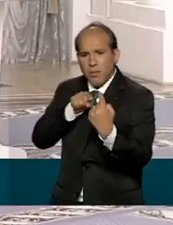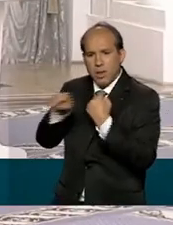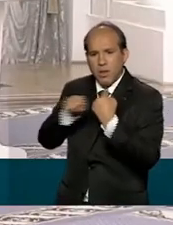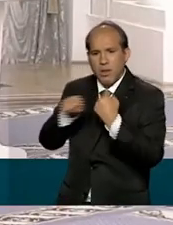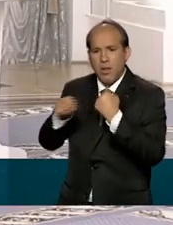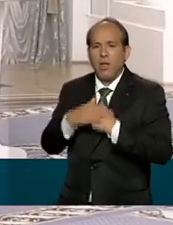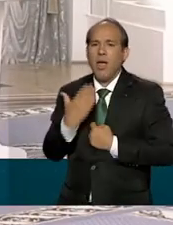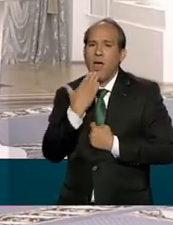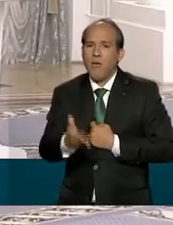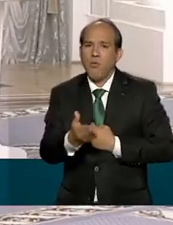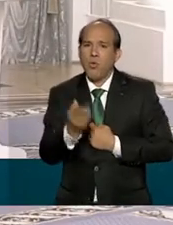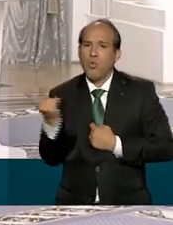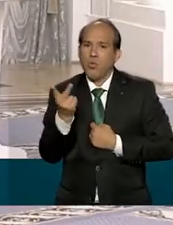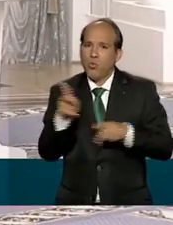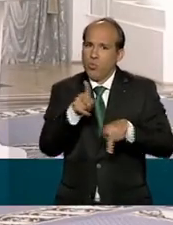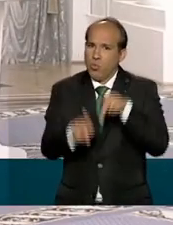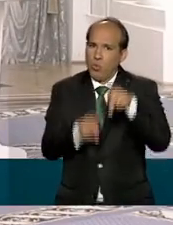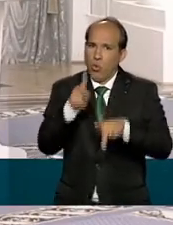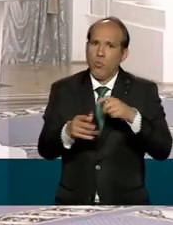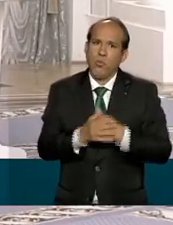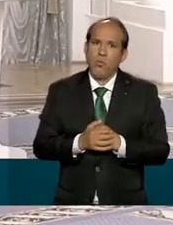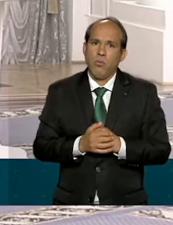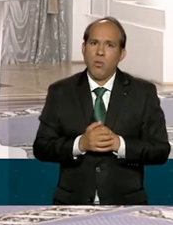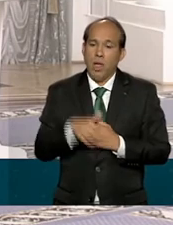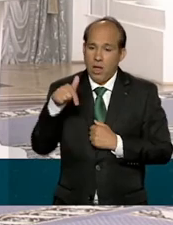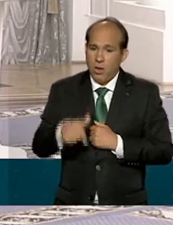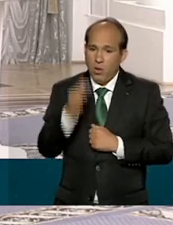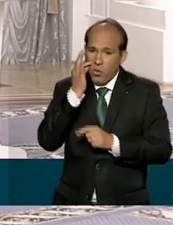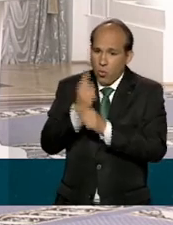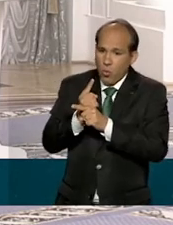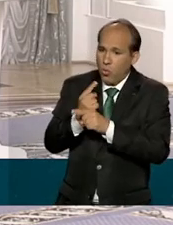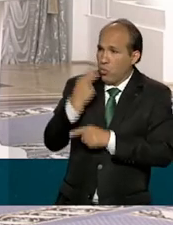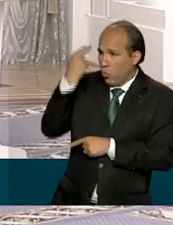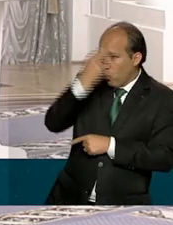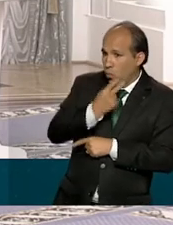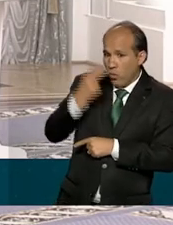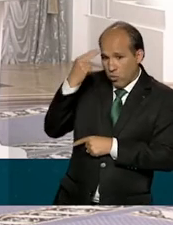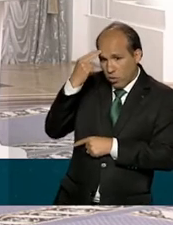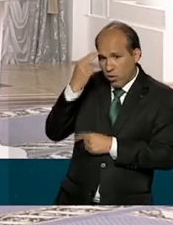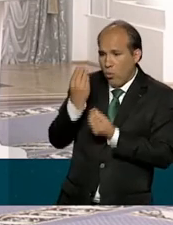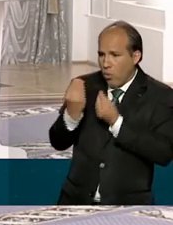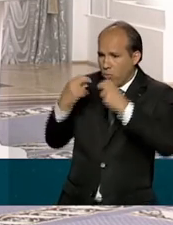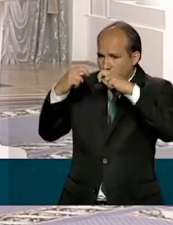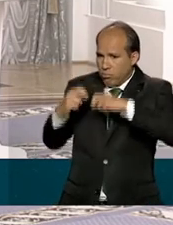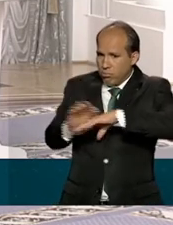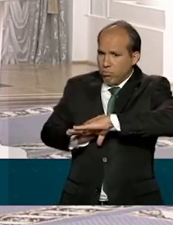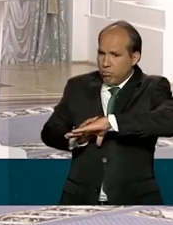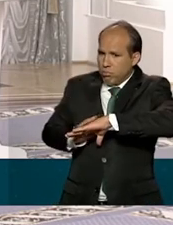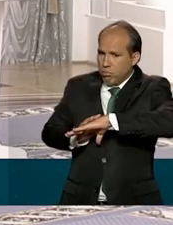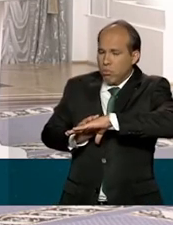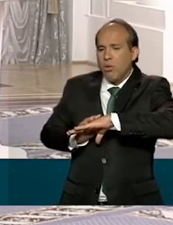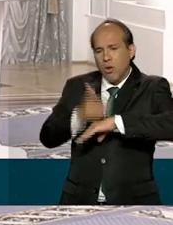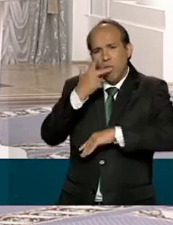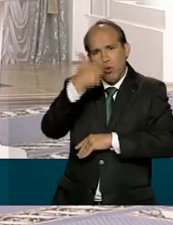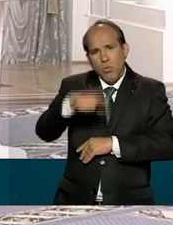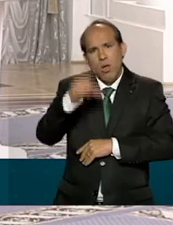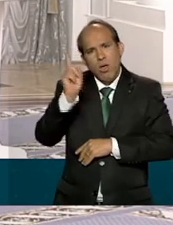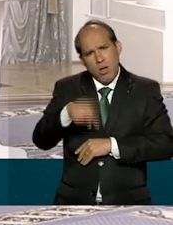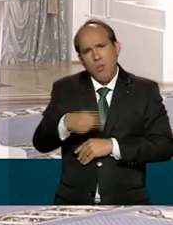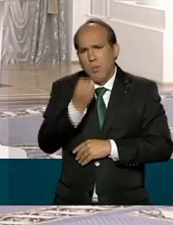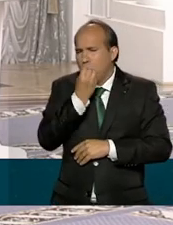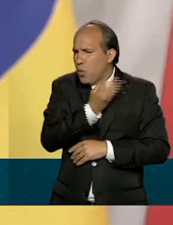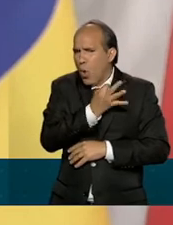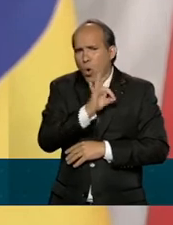benefício dos nossos povos. Esse nosso encontro de quase 2 horas, repito, foi bastante